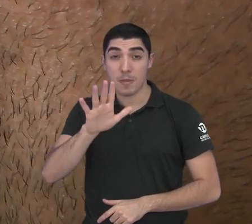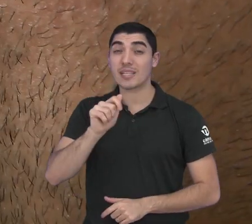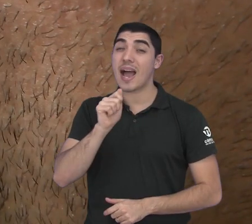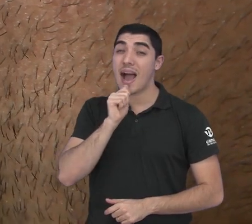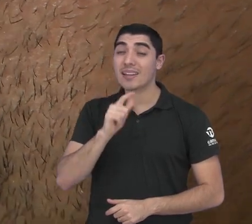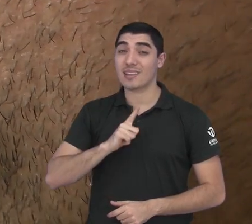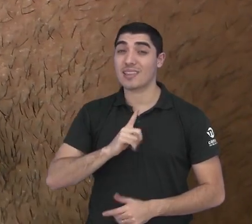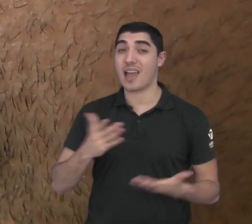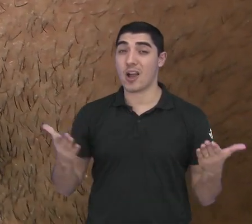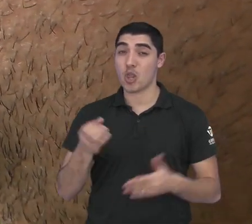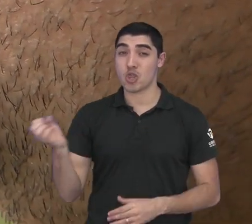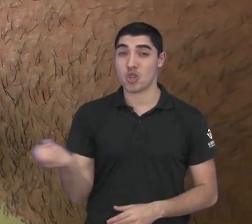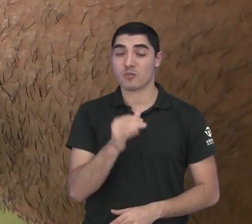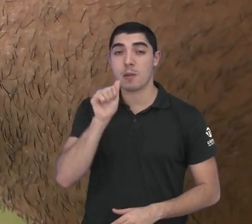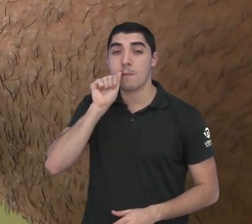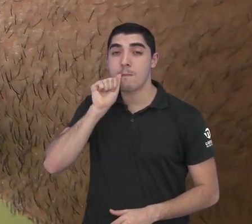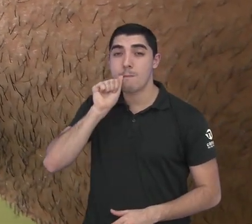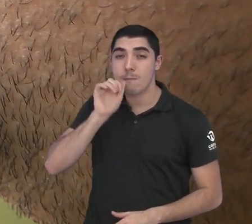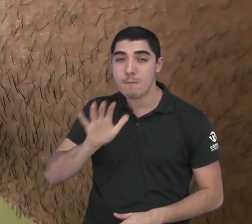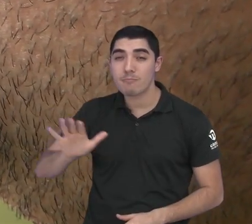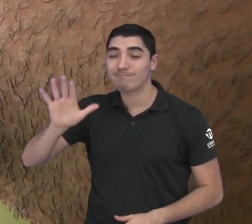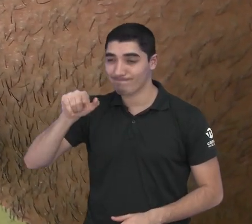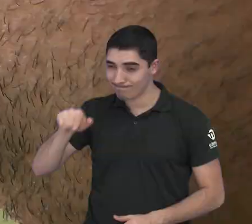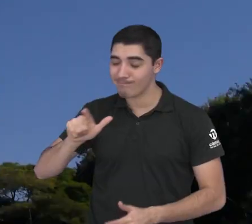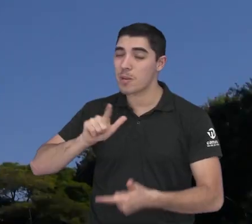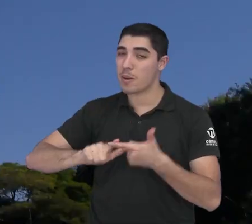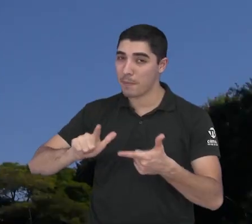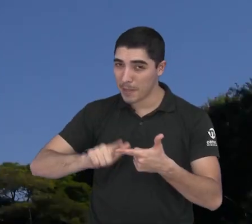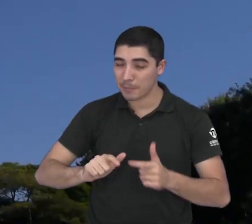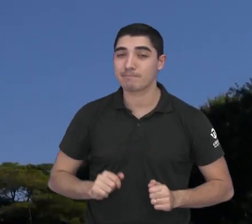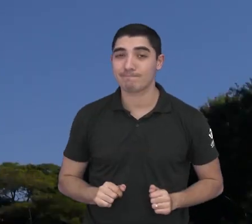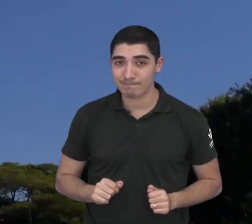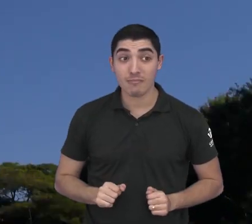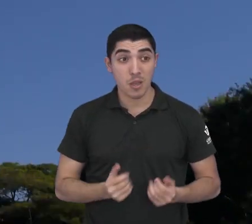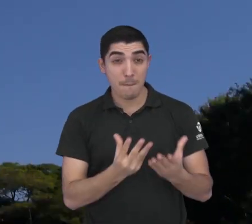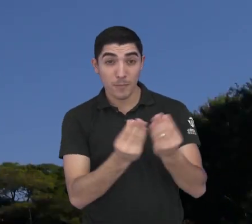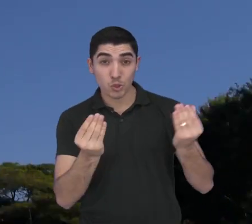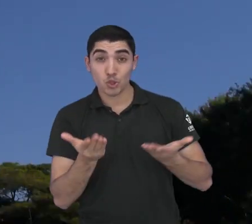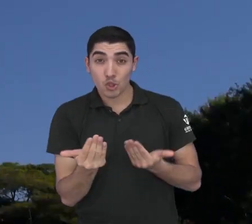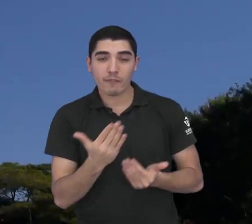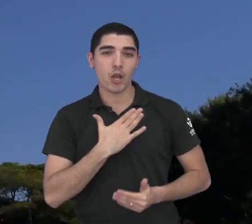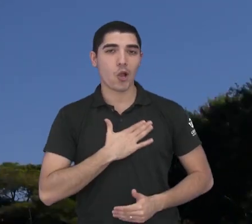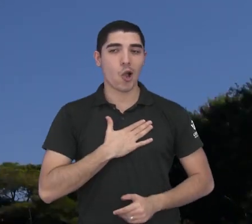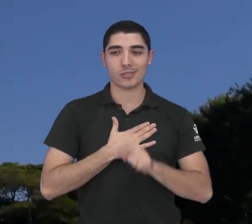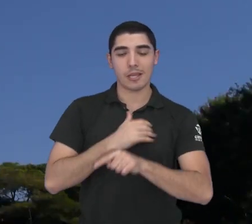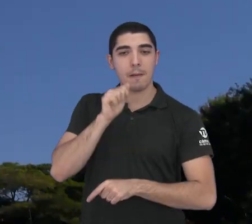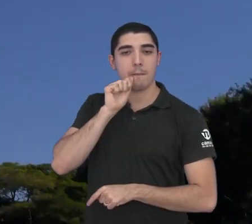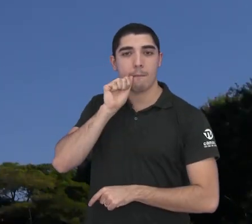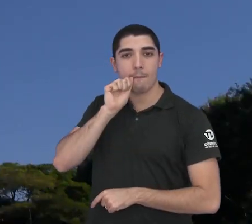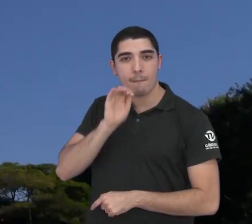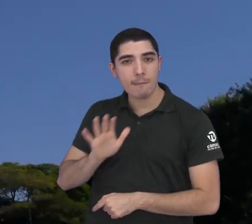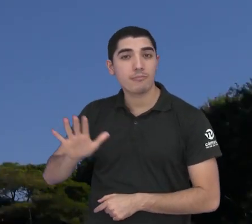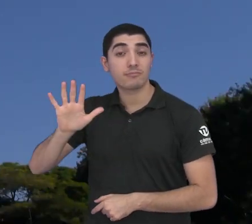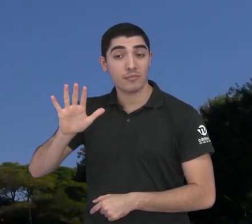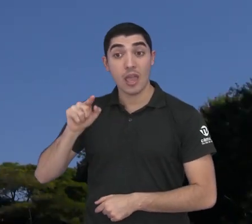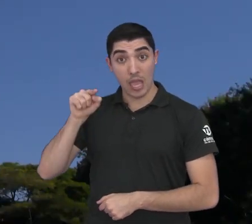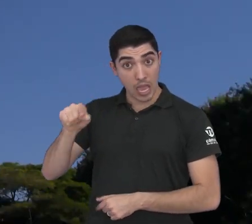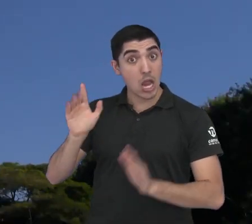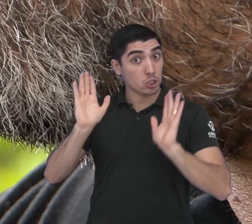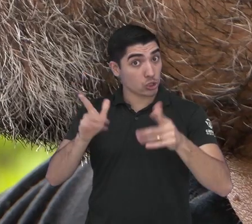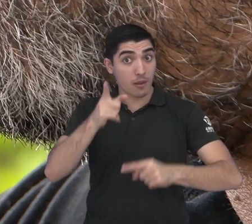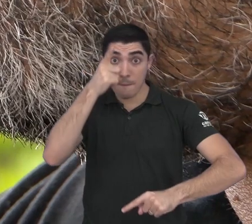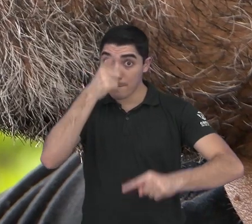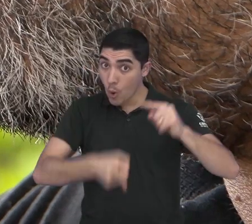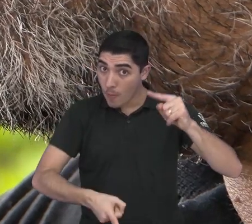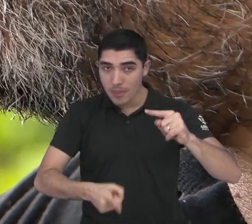o cigarro eletrônico surge como um novo problema. Popular entre jovens, a utilização do vape, apesar